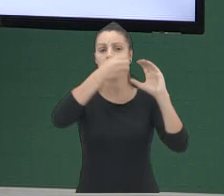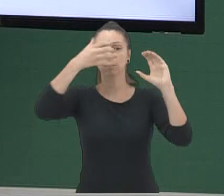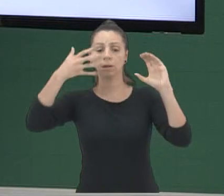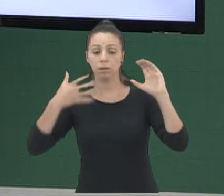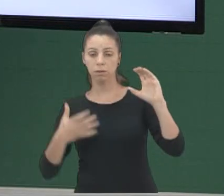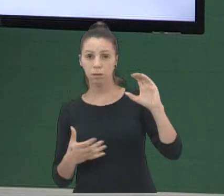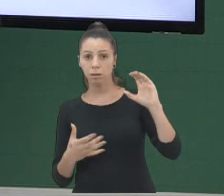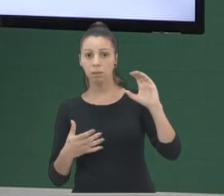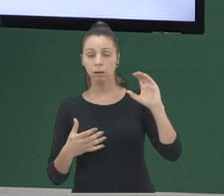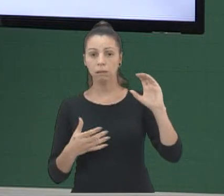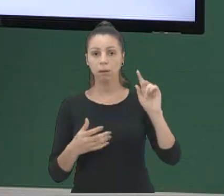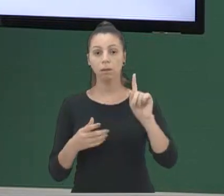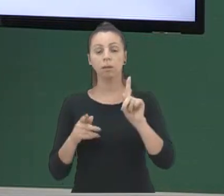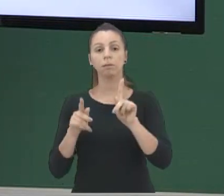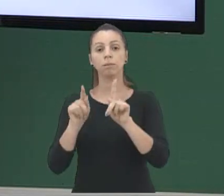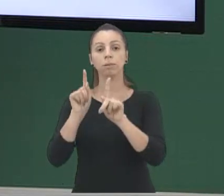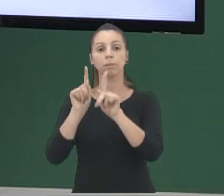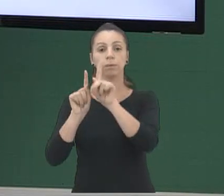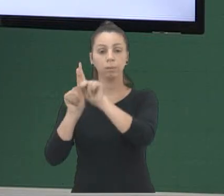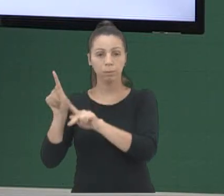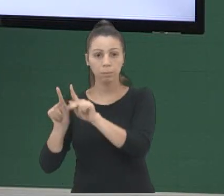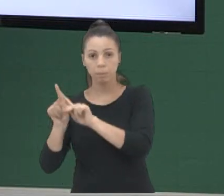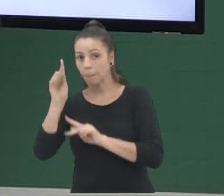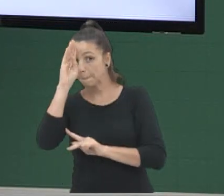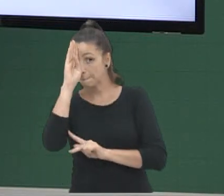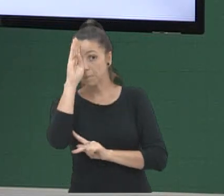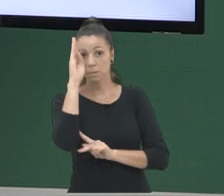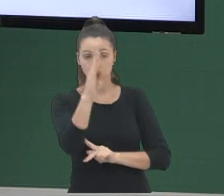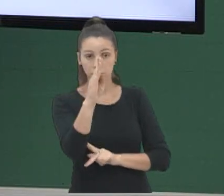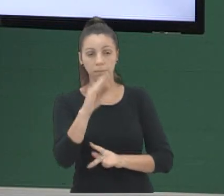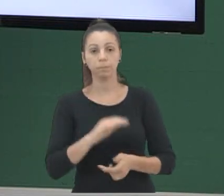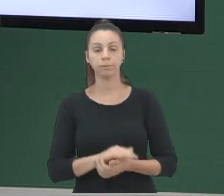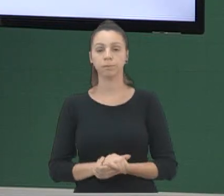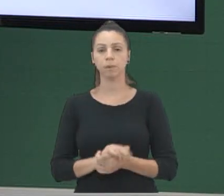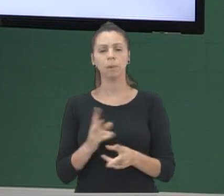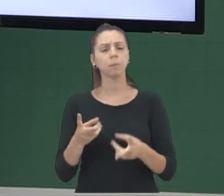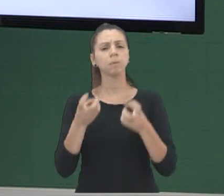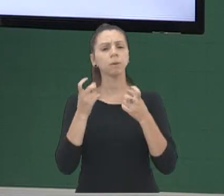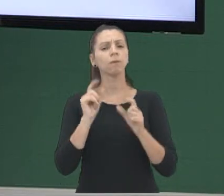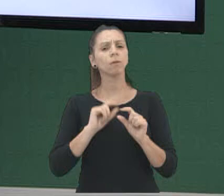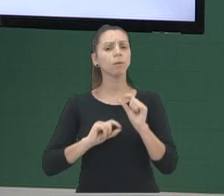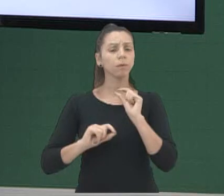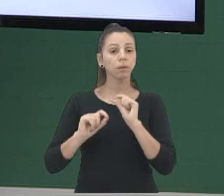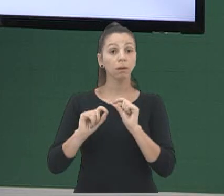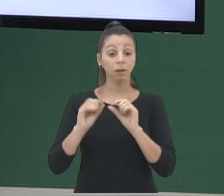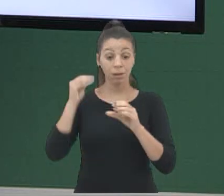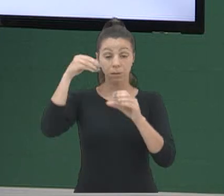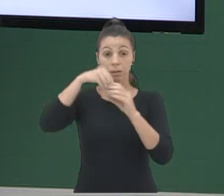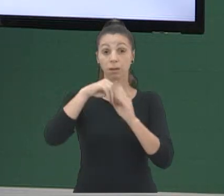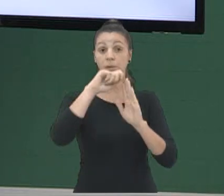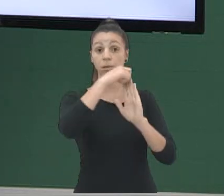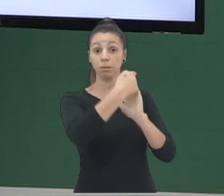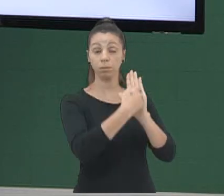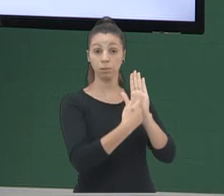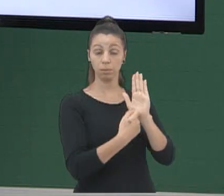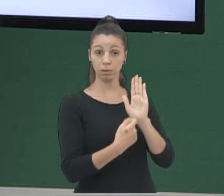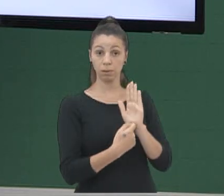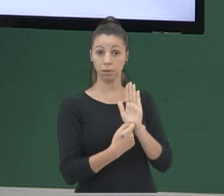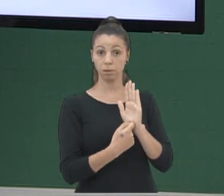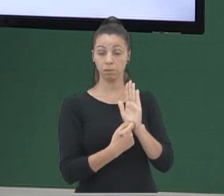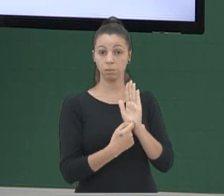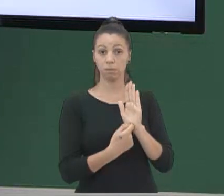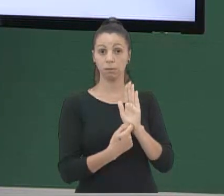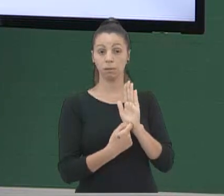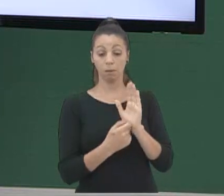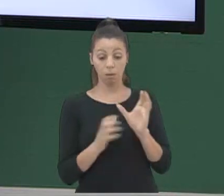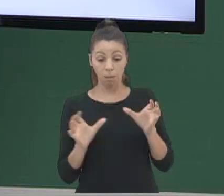do personagem principal, que é a protagonista? Você observa o quê? Dentro do texto, ela se coloca como